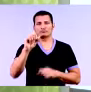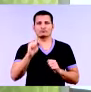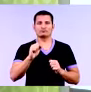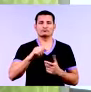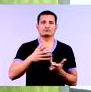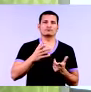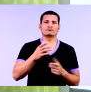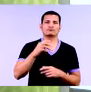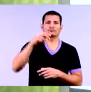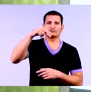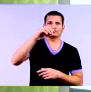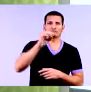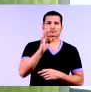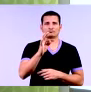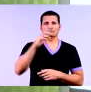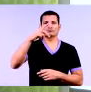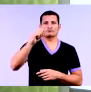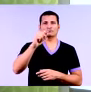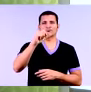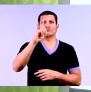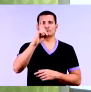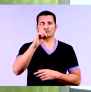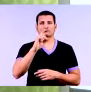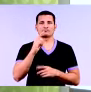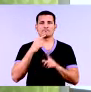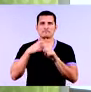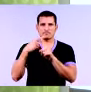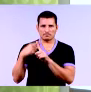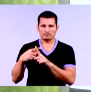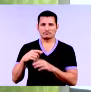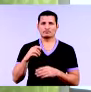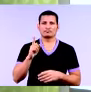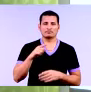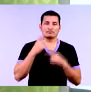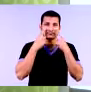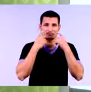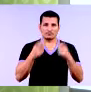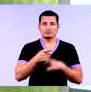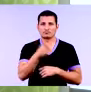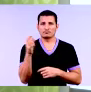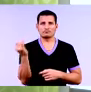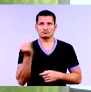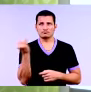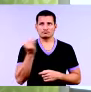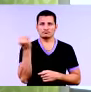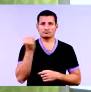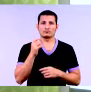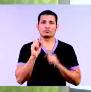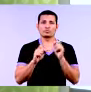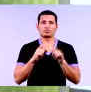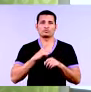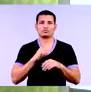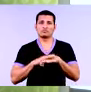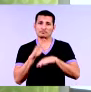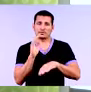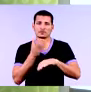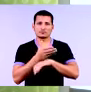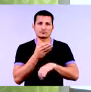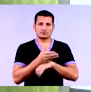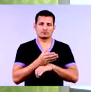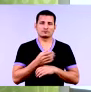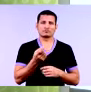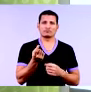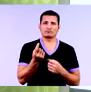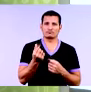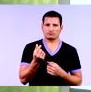ser o Sublime Text. É interessante que vocês utilizem o que está mais acessível a vocês, tanto